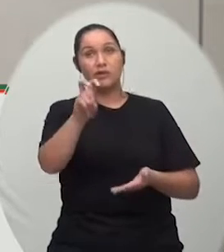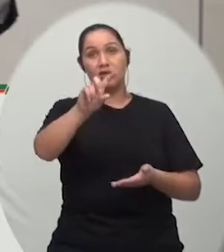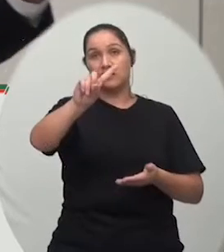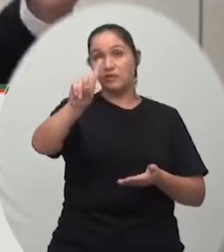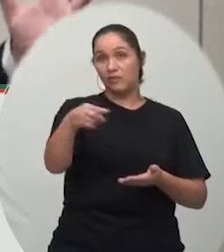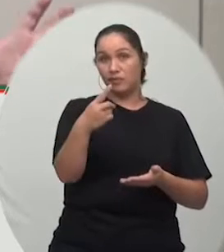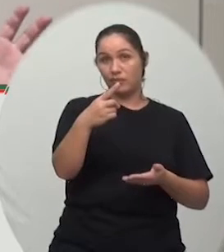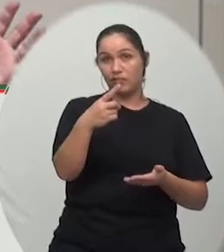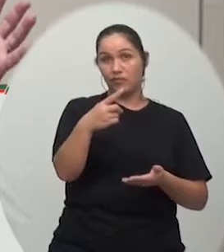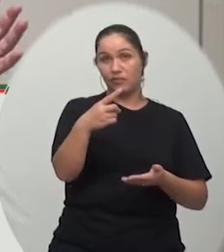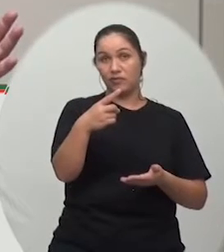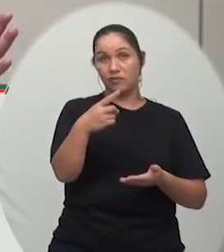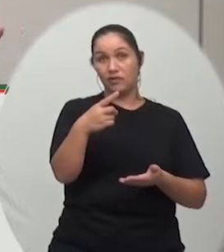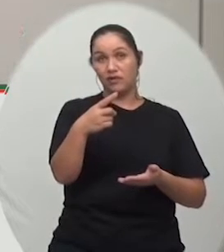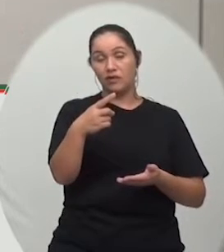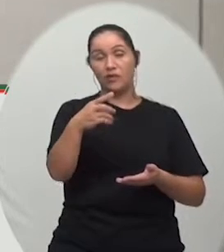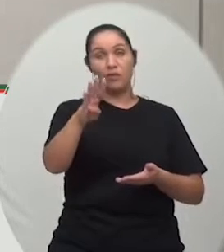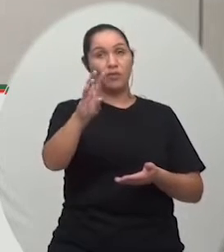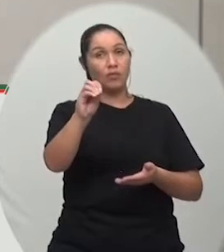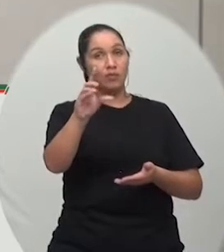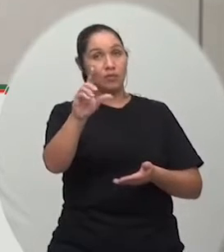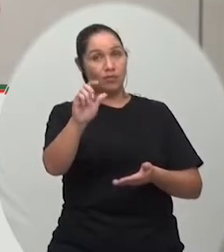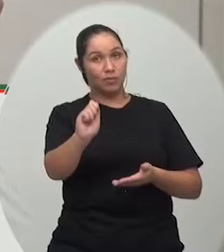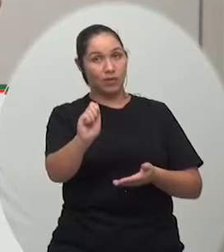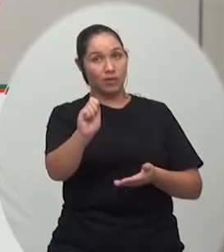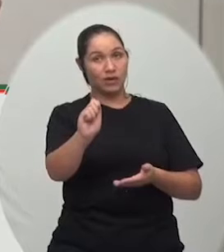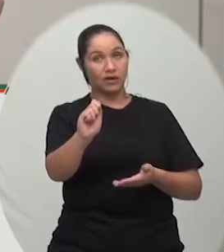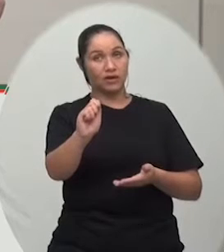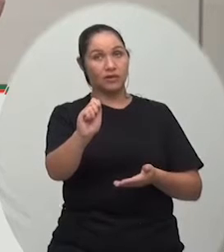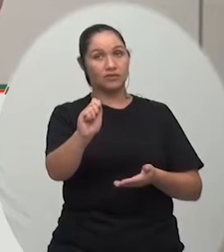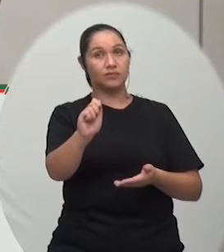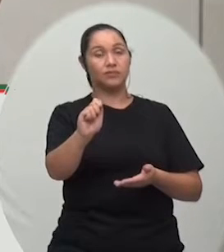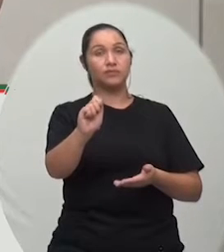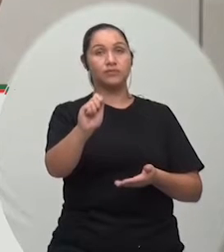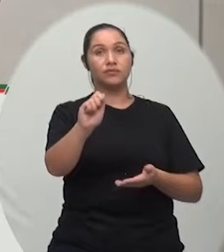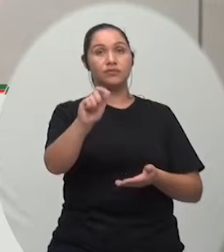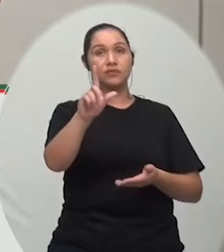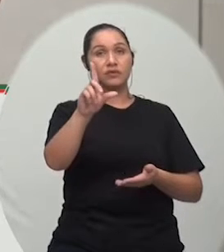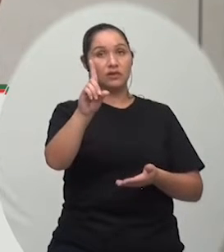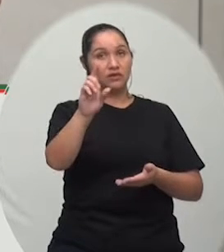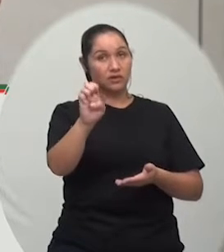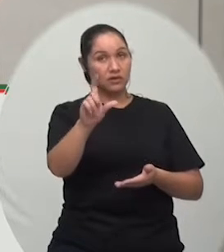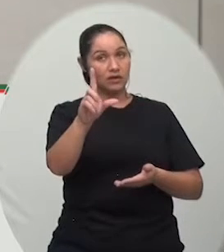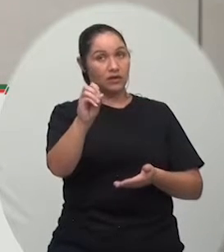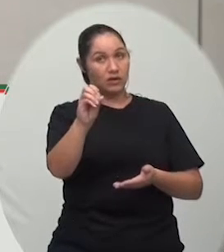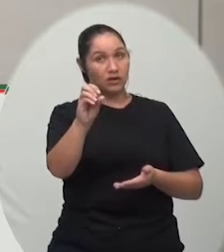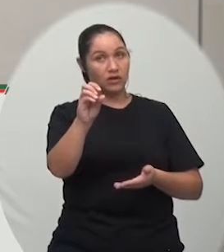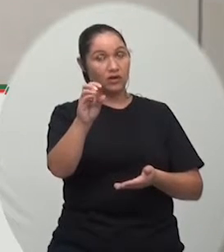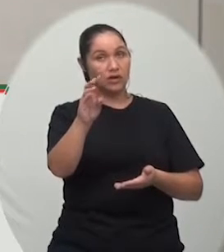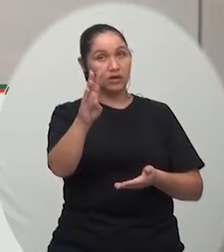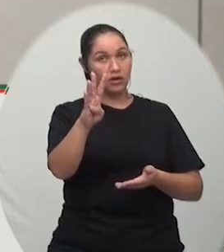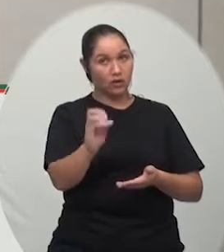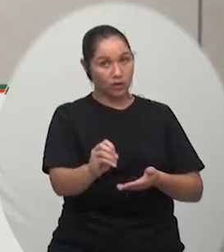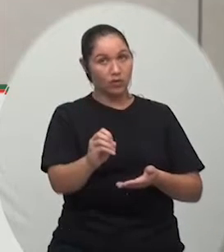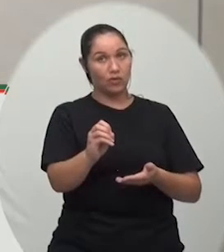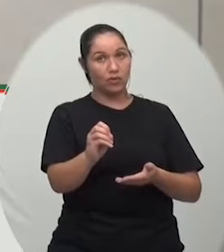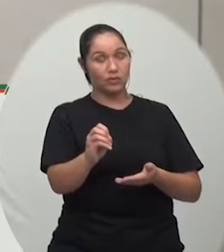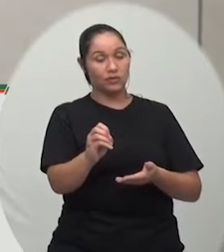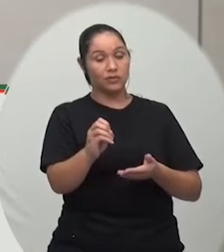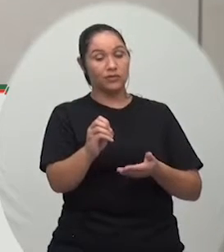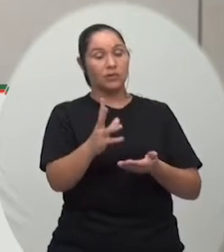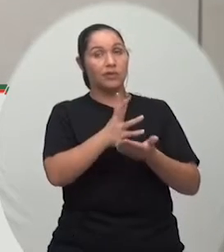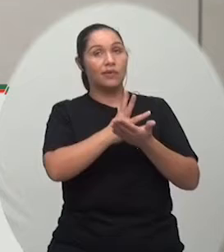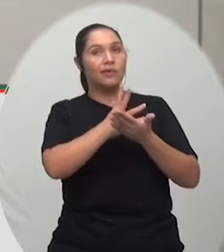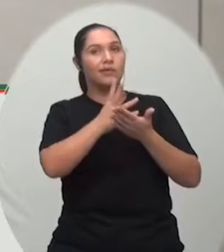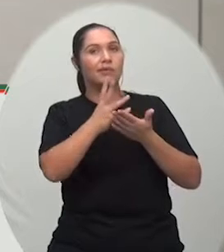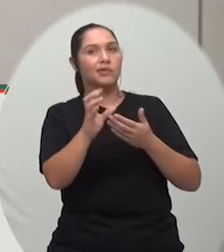lobo mal dá aqui para a região central. E, novamente, nós lá na ponta vamos ficar desamparados. Né? Então, na verdade, é o seguinte,